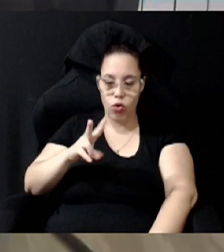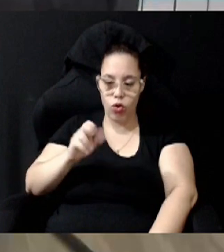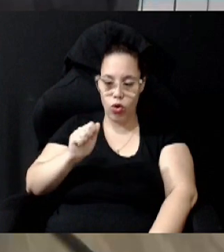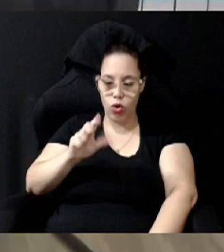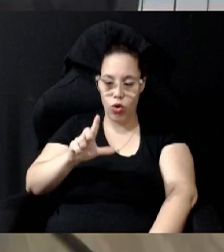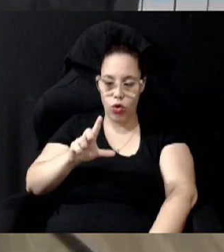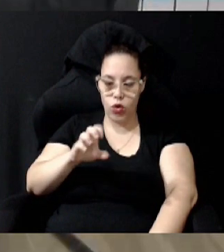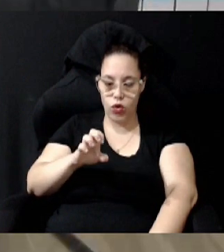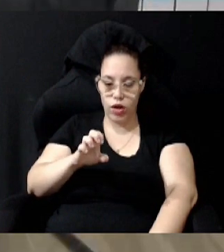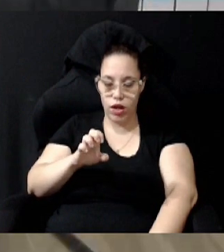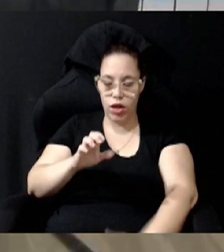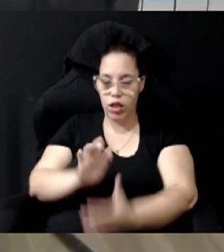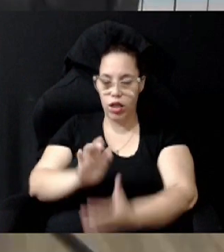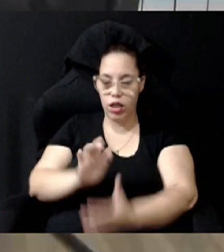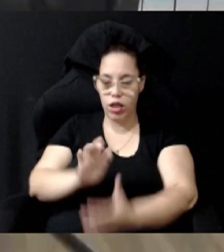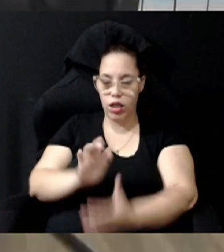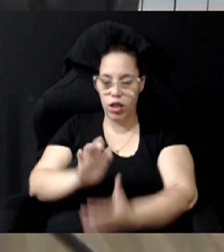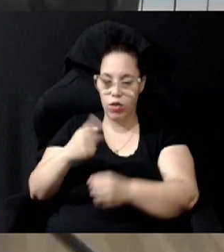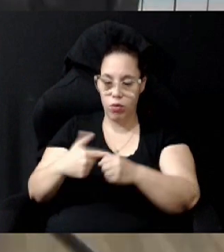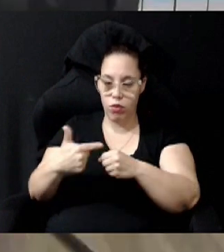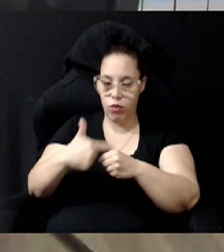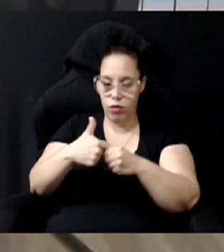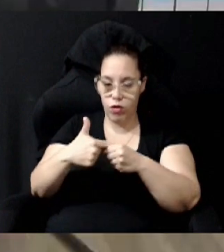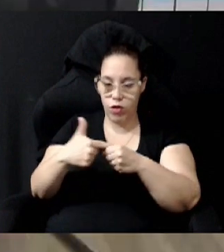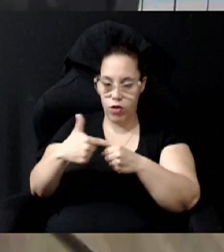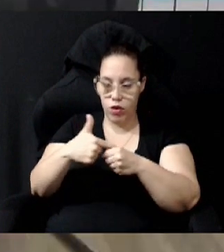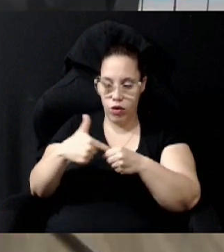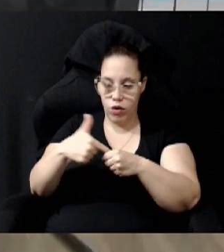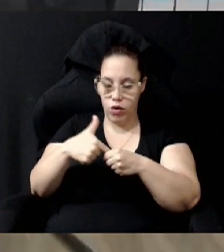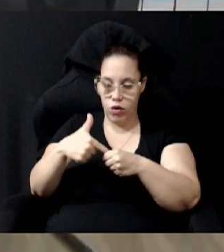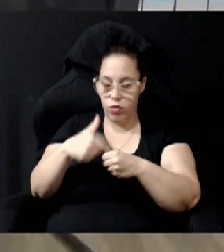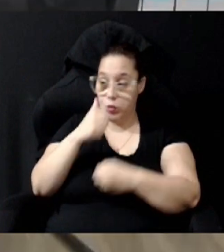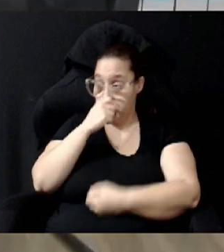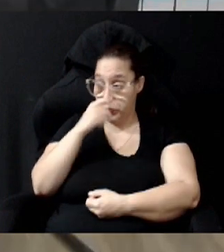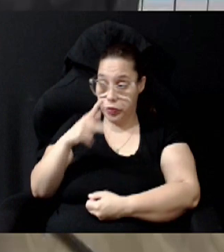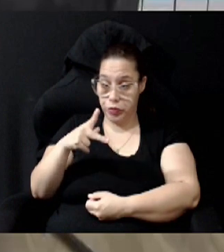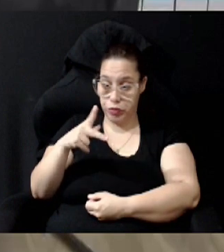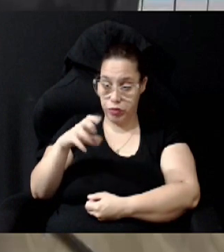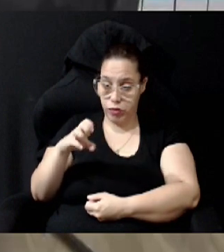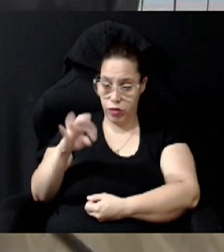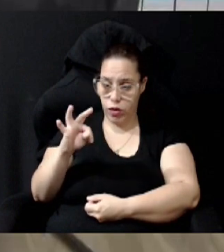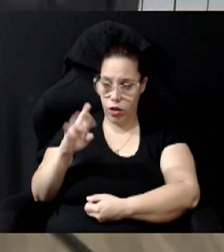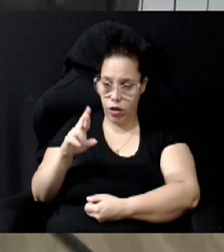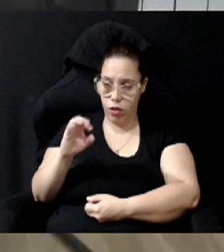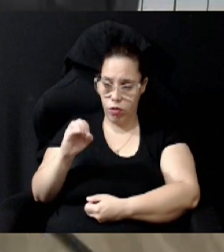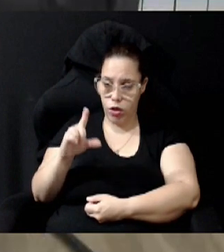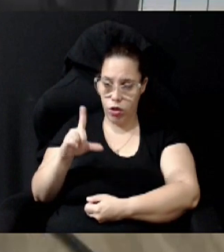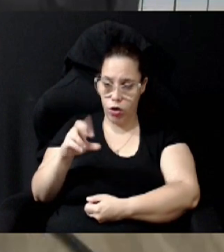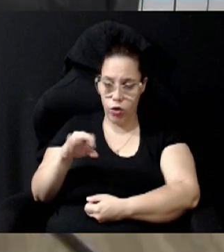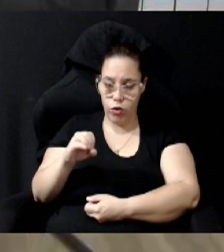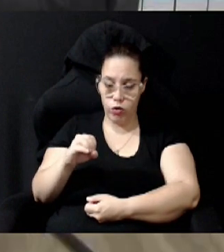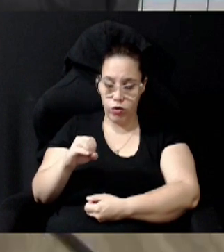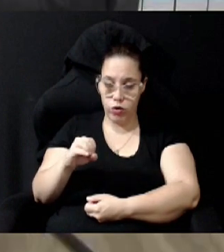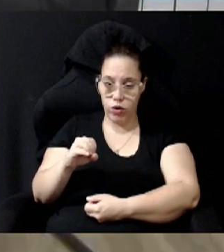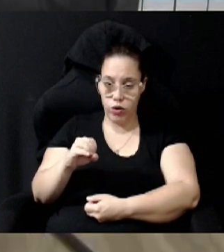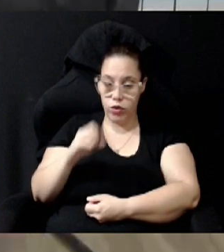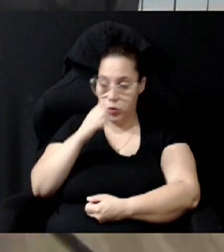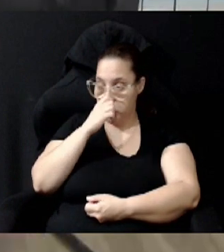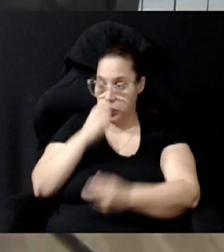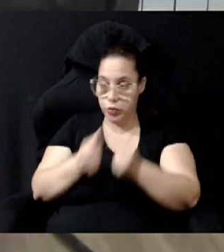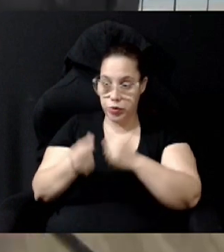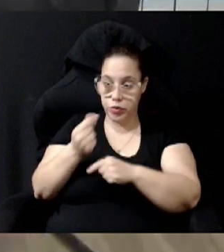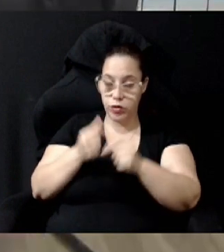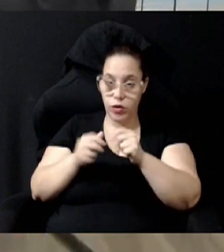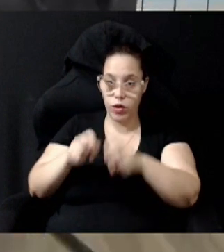Petrobras, geração e distribuição de energia com a regulação toda da Eletrobras e dinheiro para a agricultura, Banco do Brasil. Não